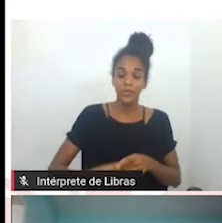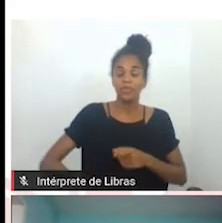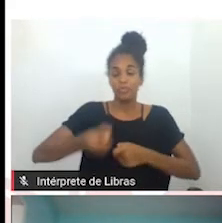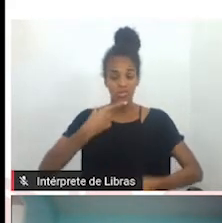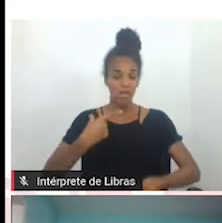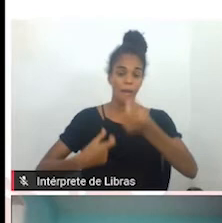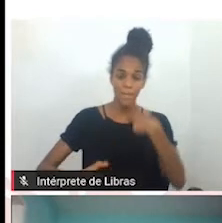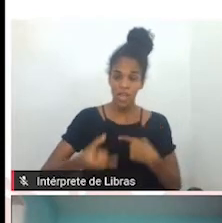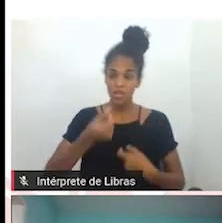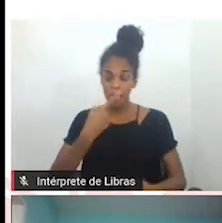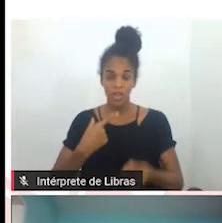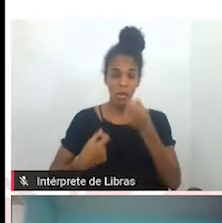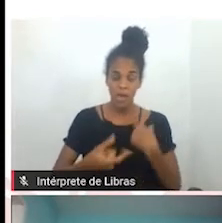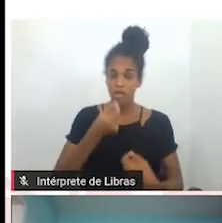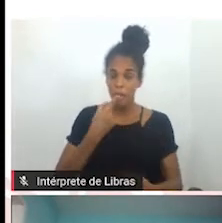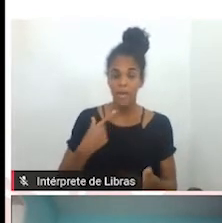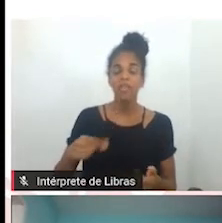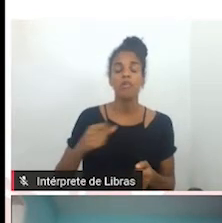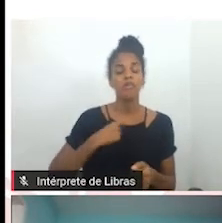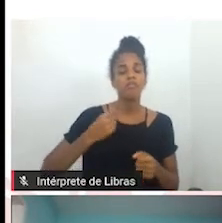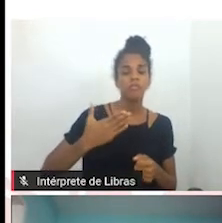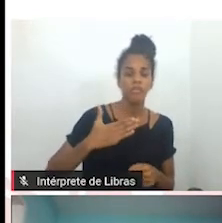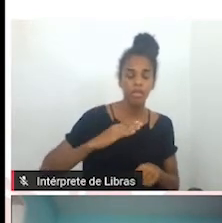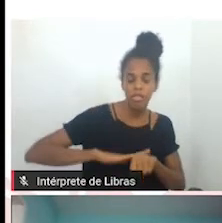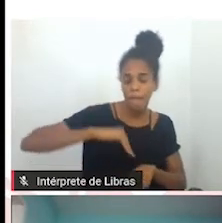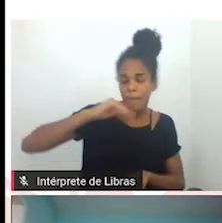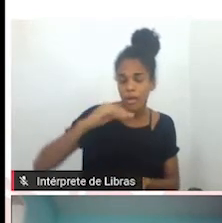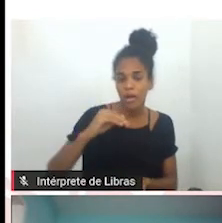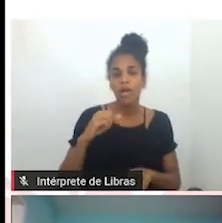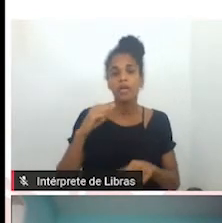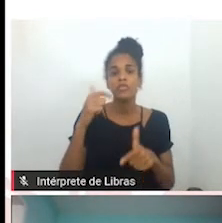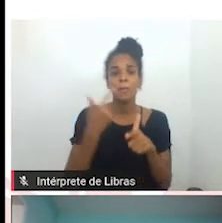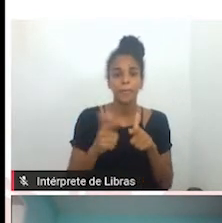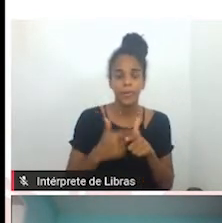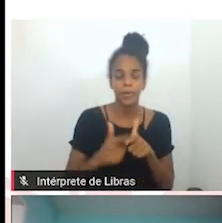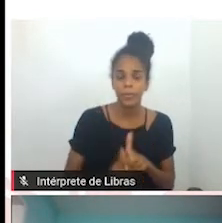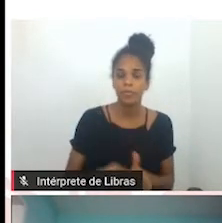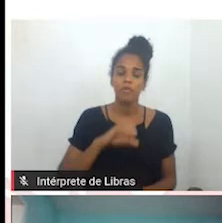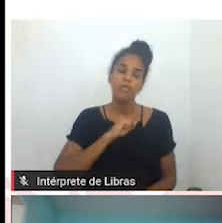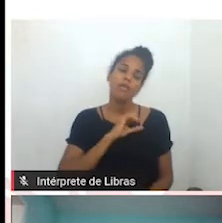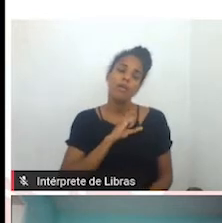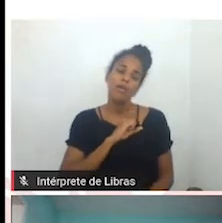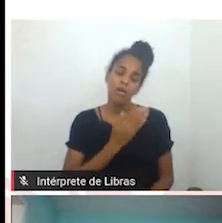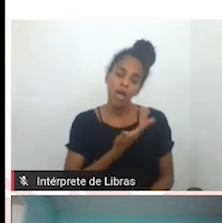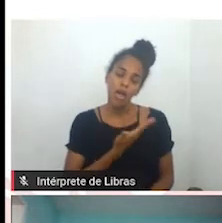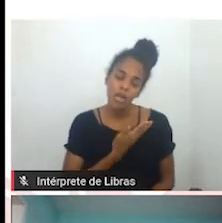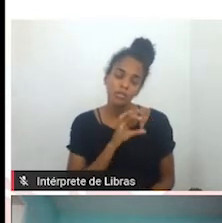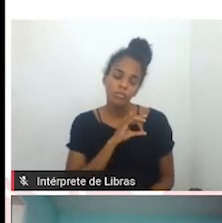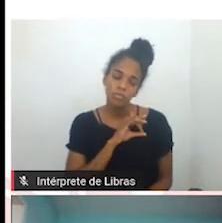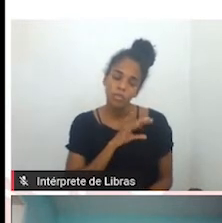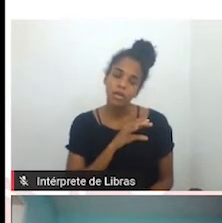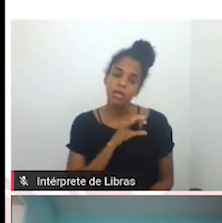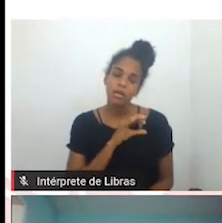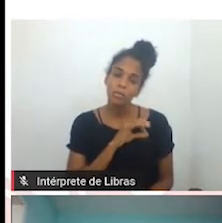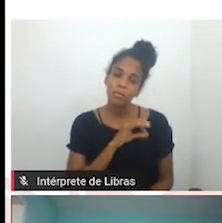ter mais efeitos colaterais. O paciente pode evoluir com hipotensão, com bradicardia, com mioclonias. Então, é bom a gente ter,